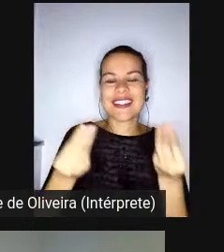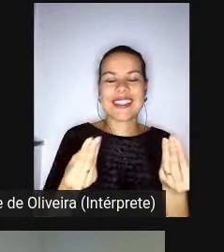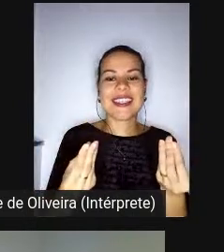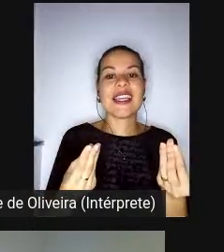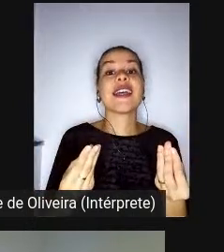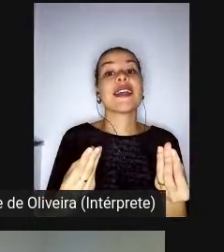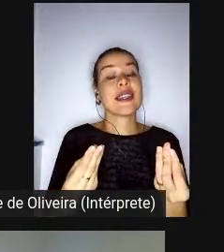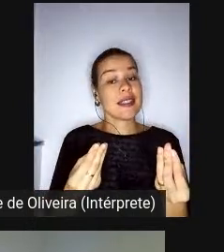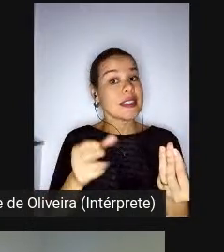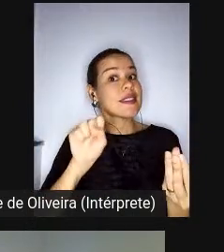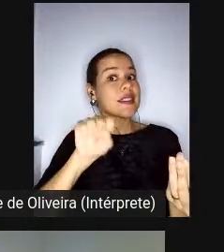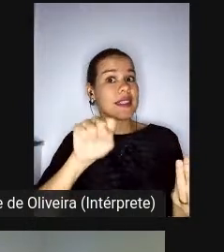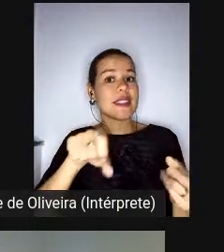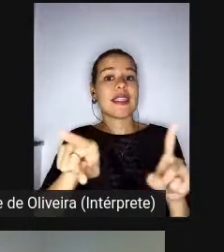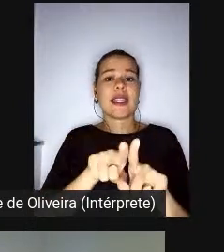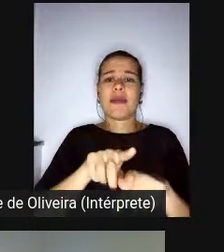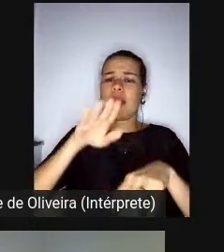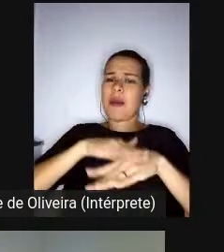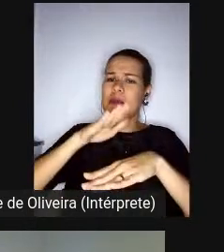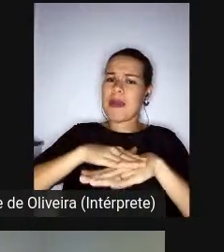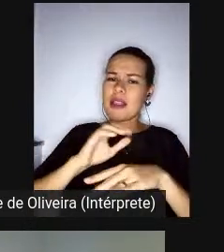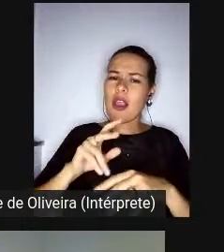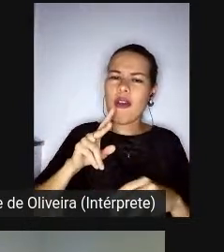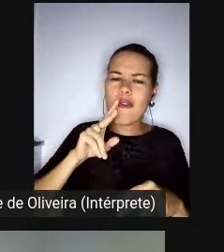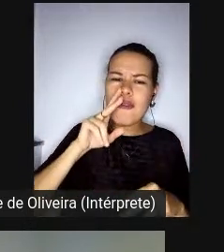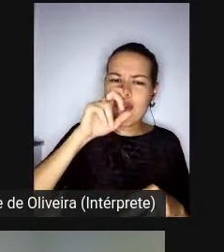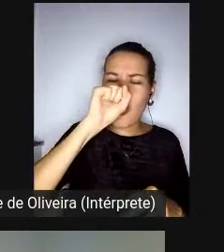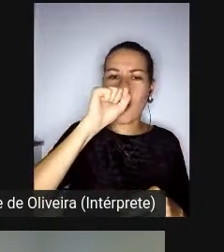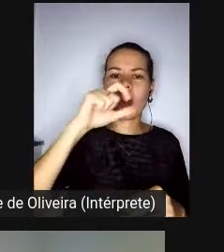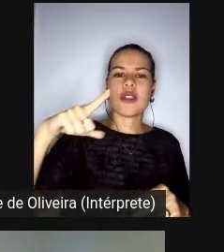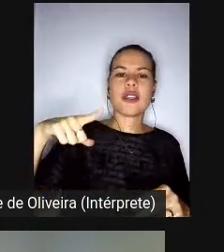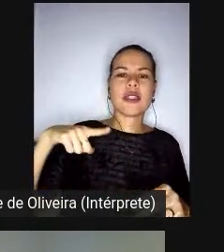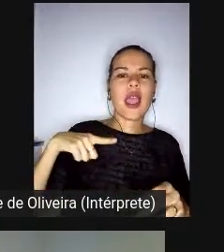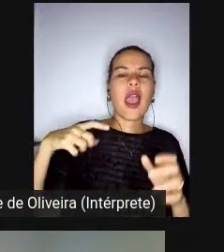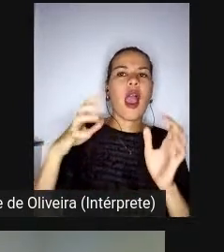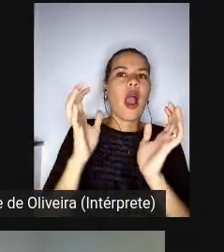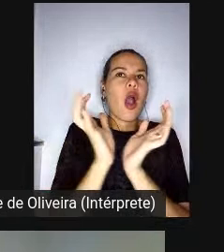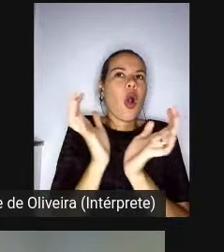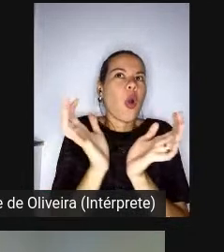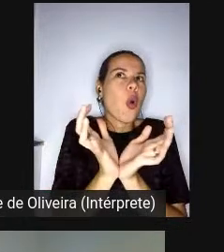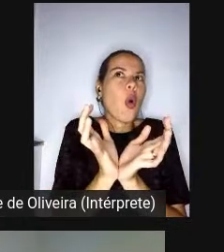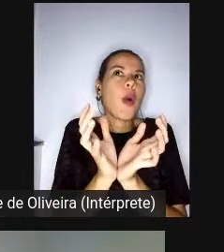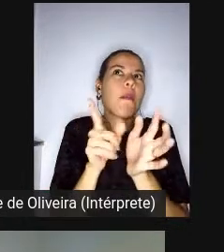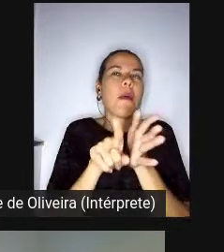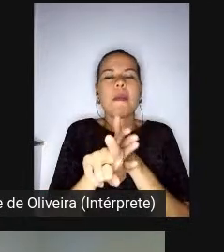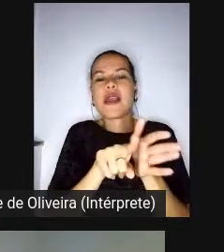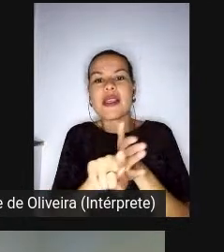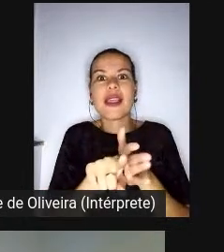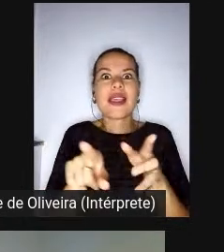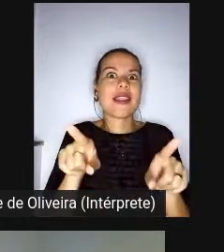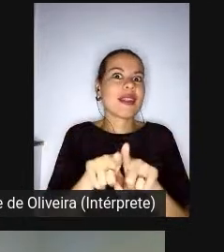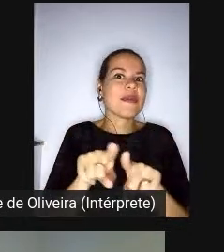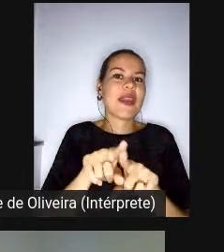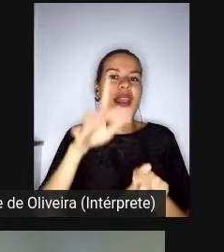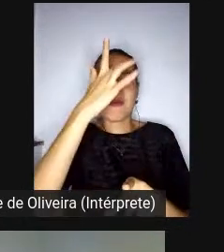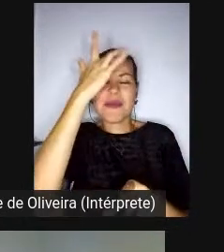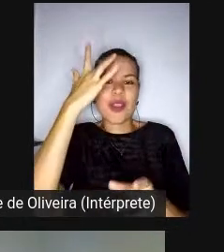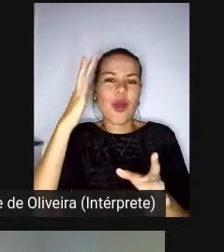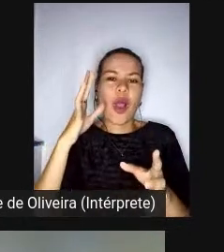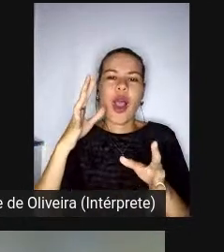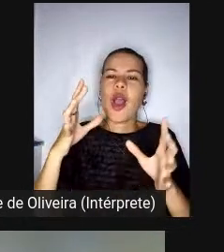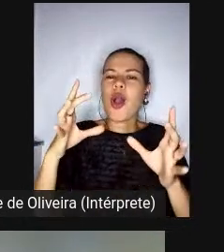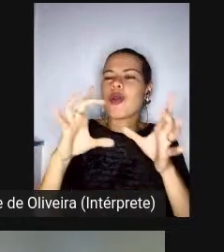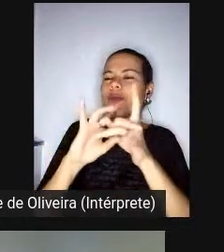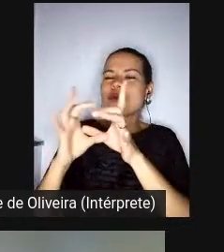cada vez mais fortalecendo em dois grupos de pesquisa entrosamento entre os membros assim tem